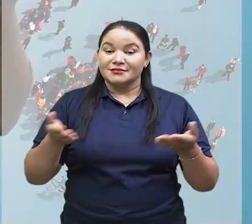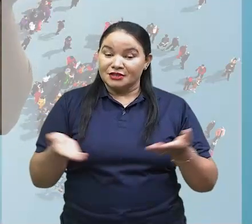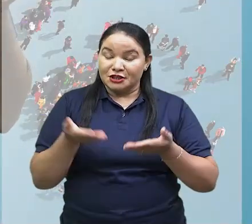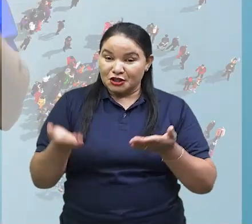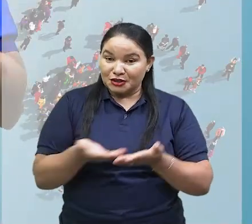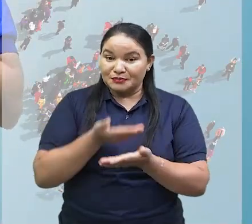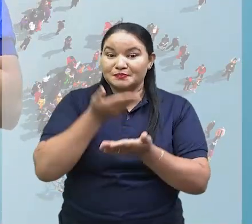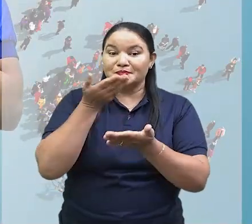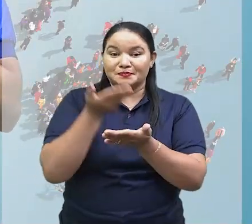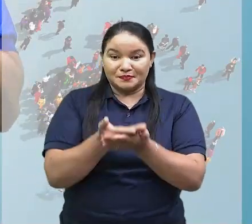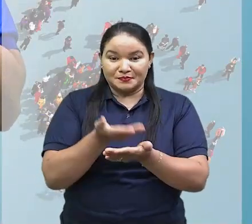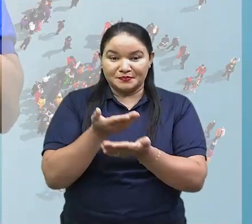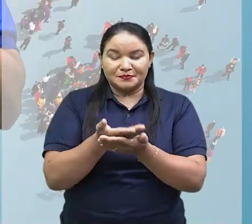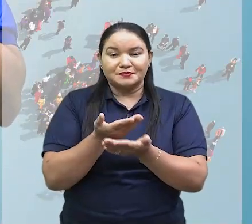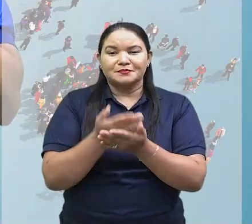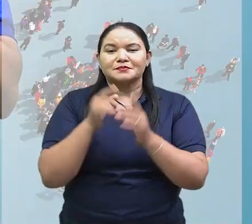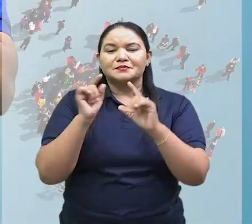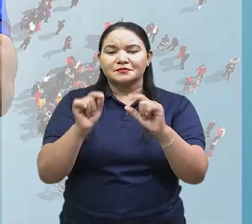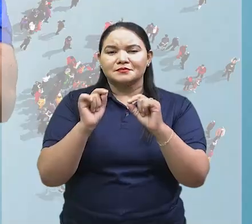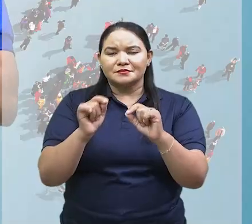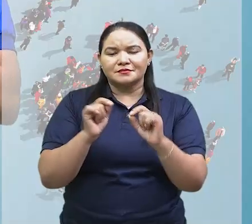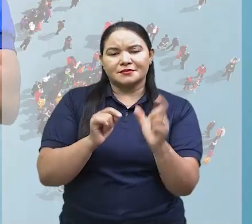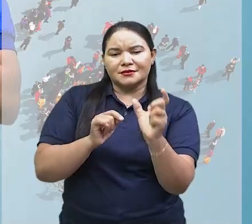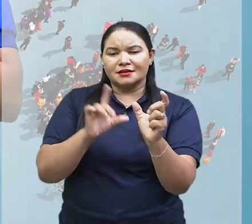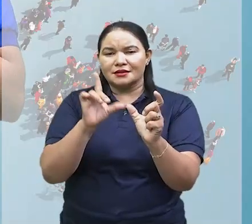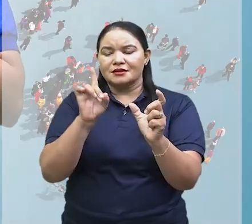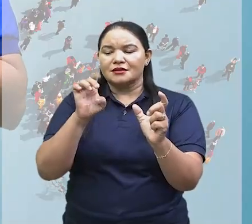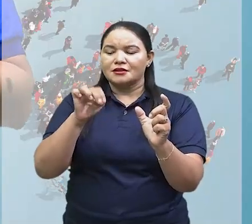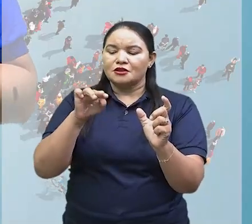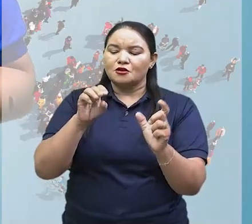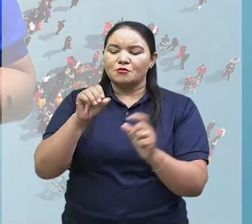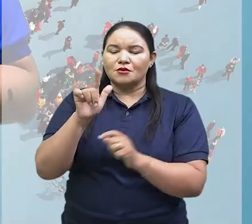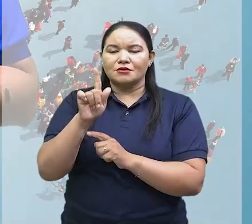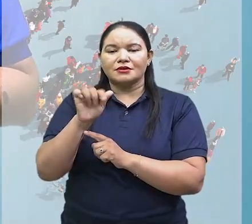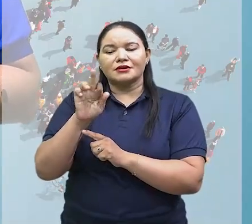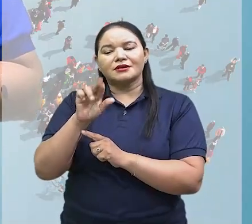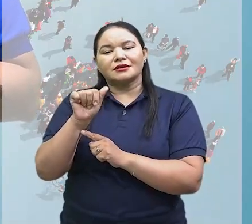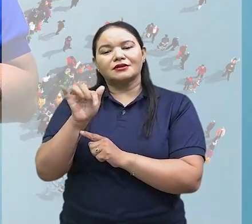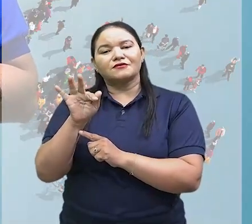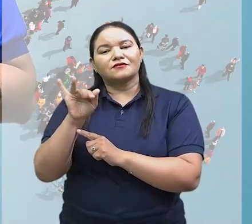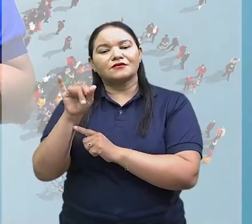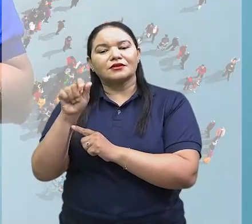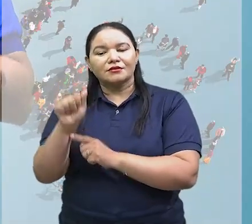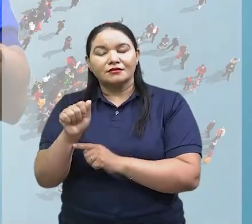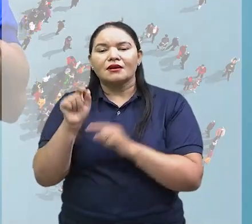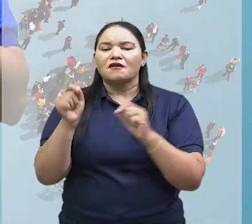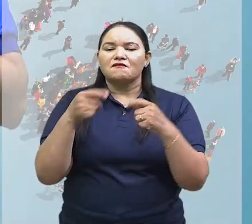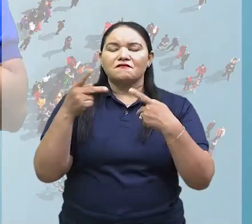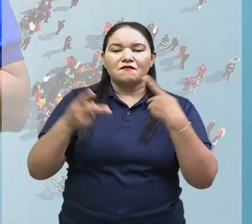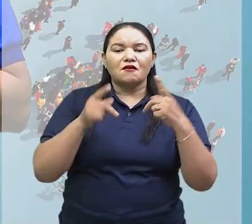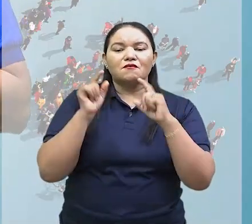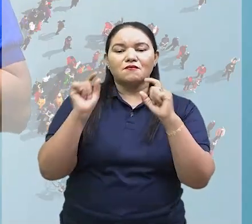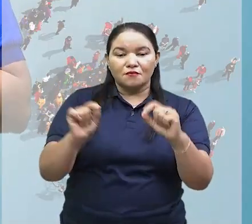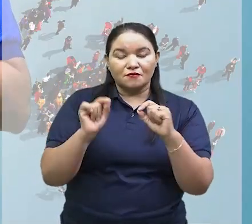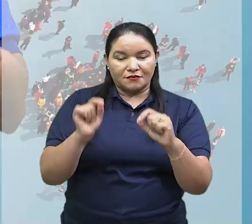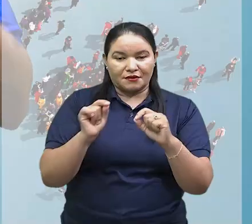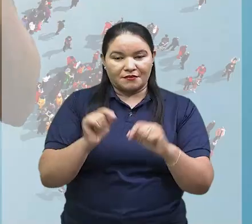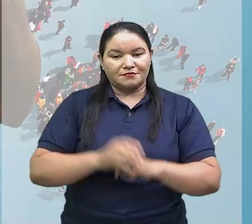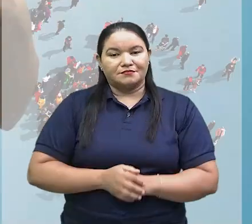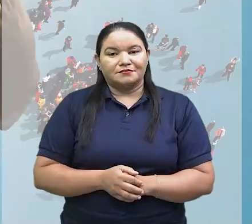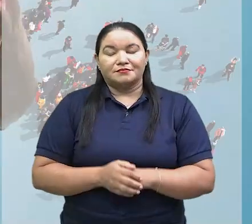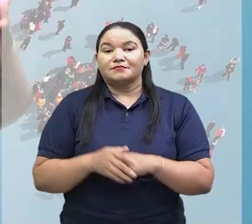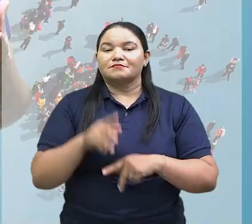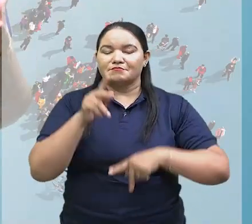Nós estudaremos sobre demografia. E quando eu falo sobre demografia, gente, eu estarei falando